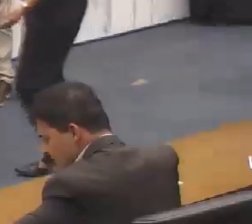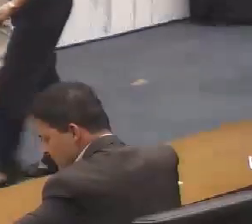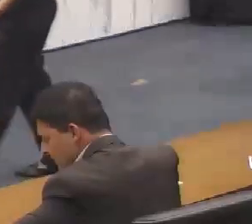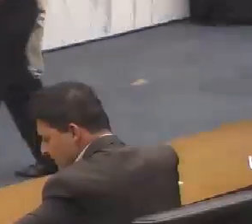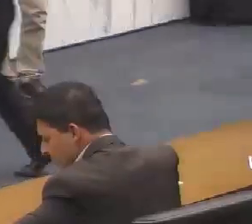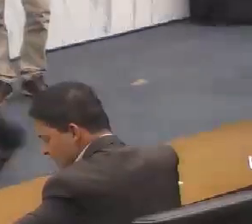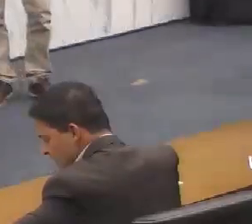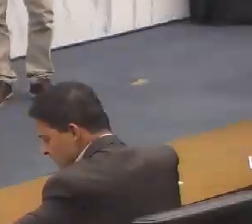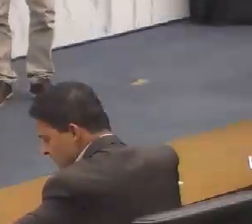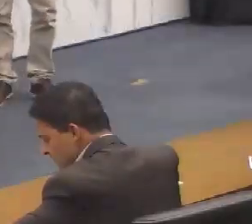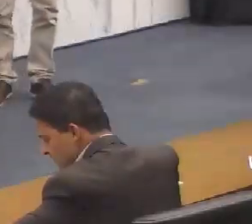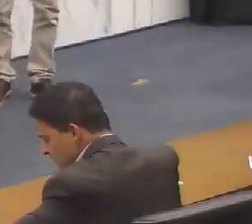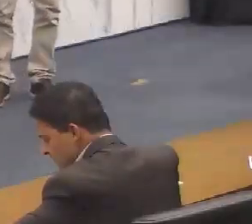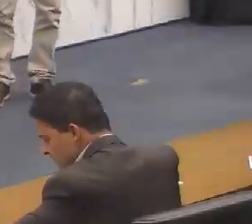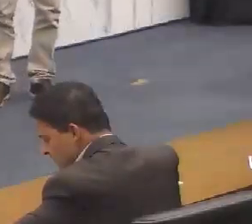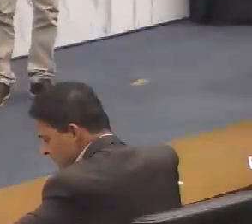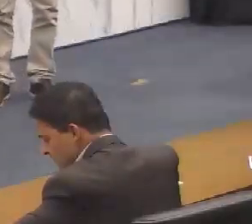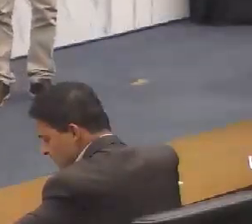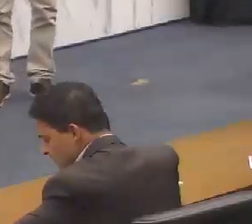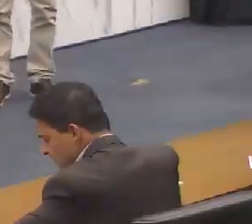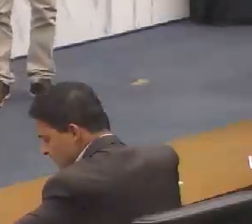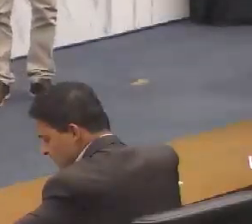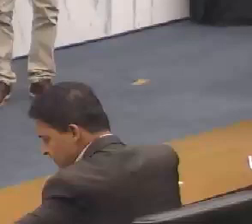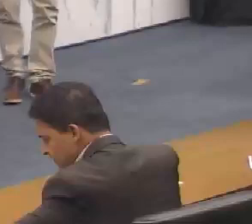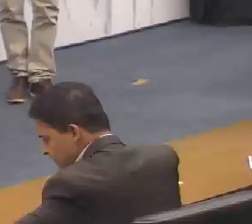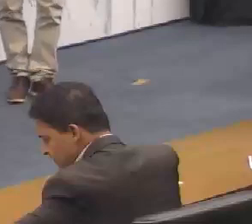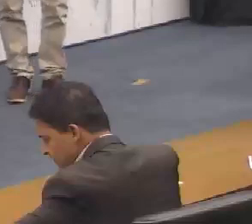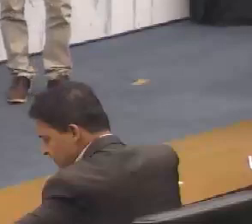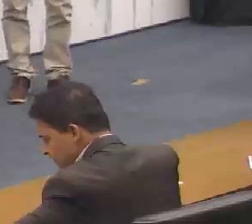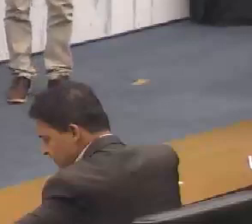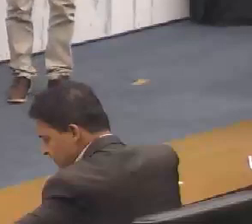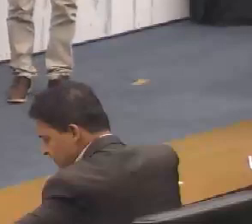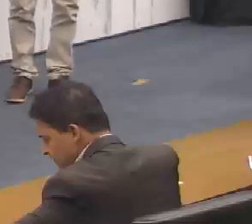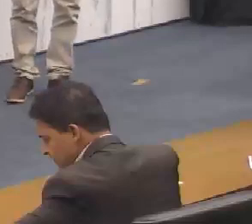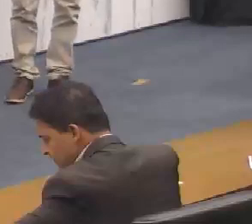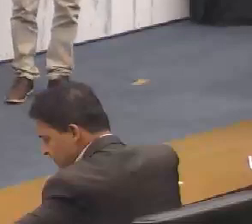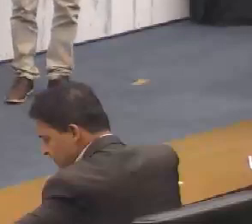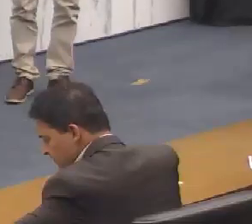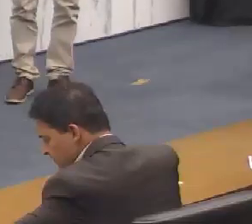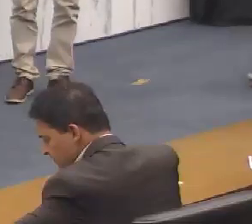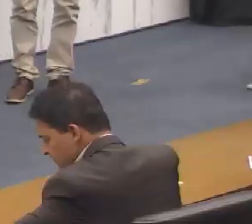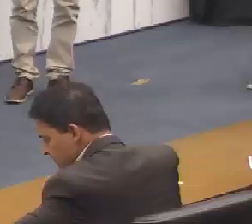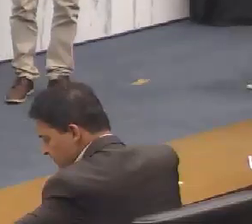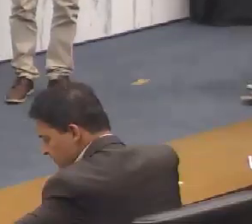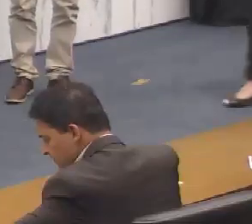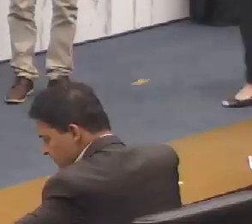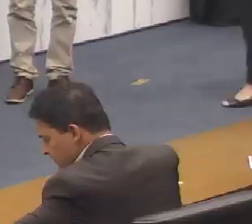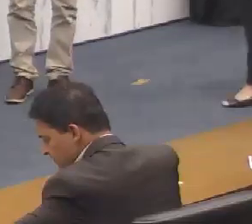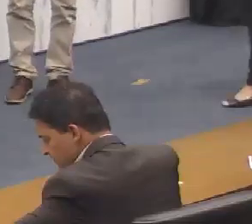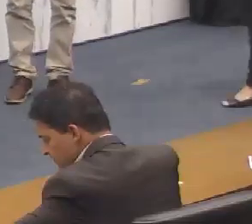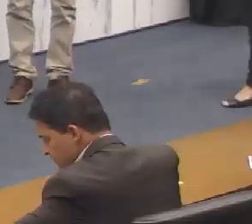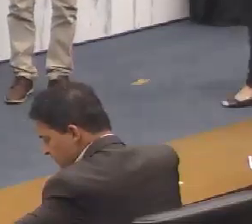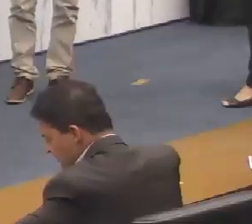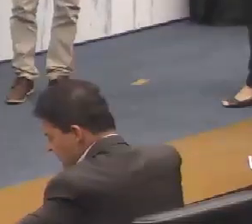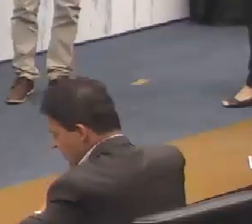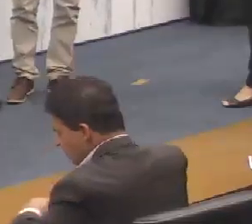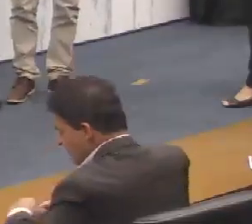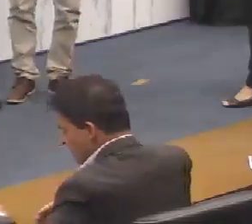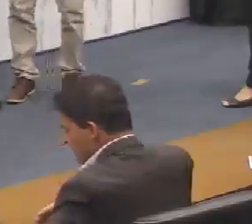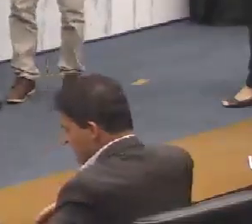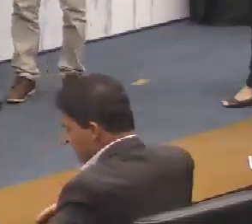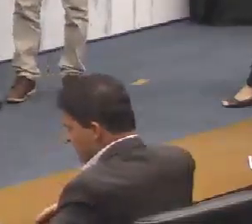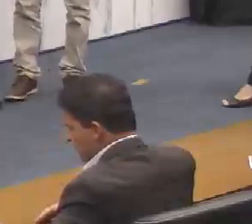porque quando menos se espera, a vida já ficou pra trás. Segura teu filho no